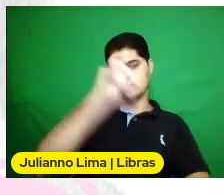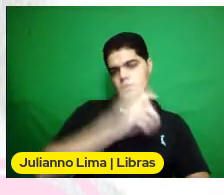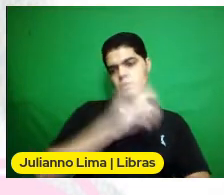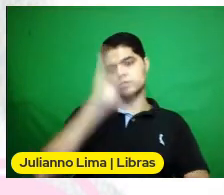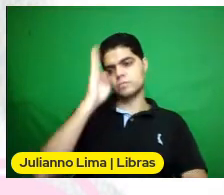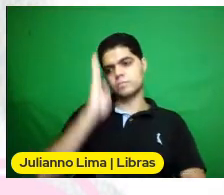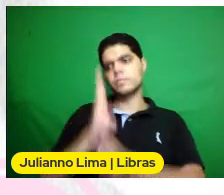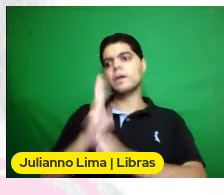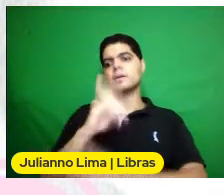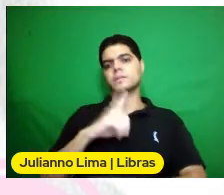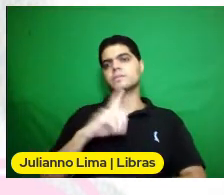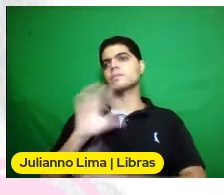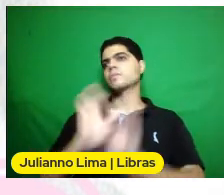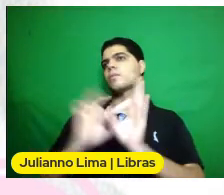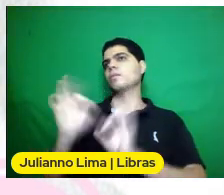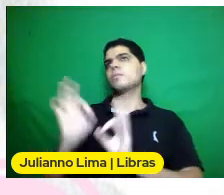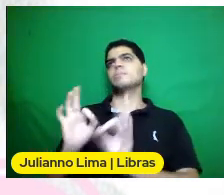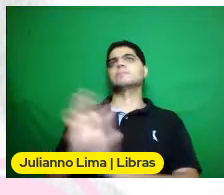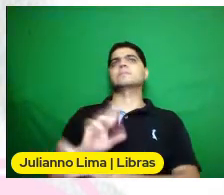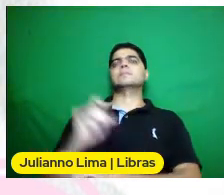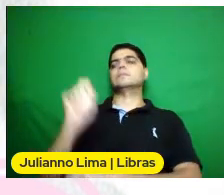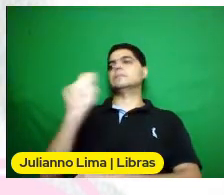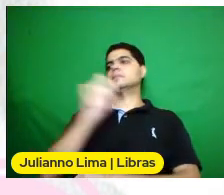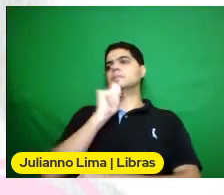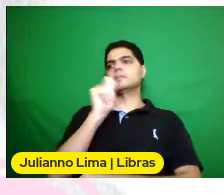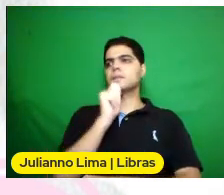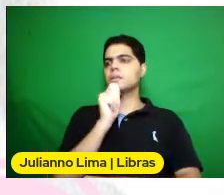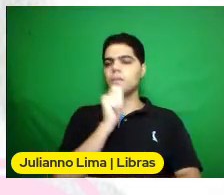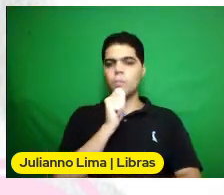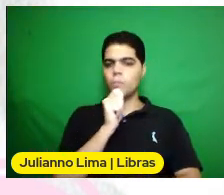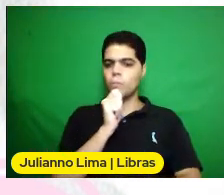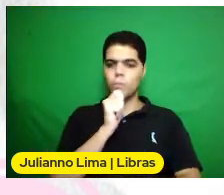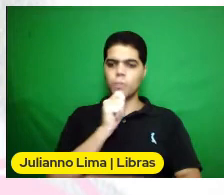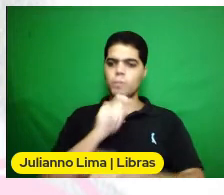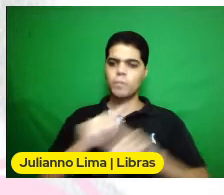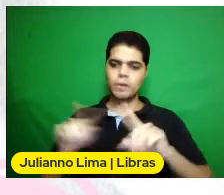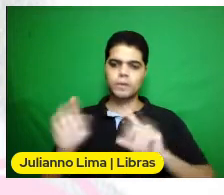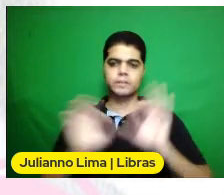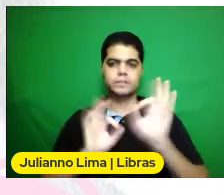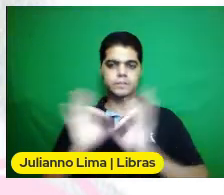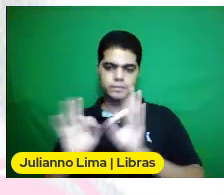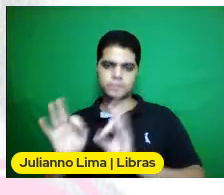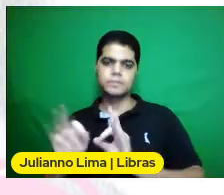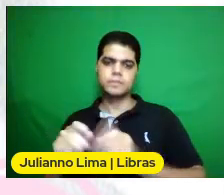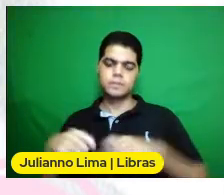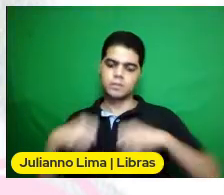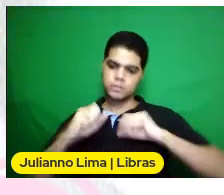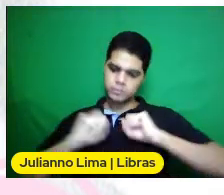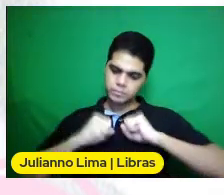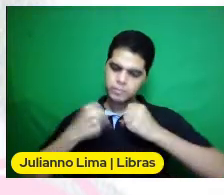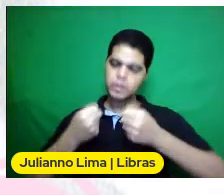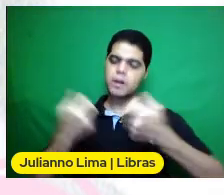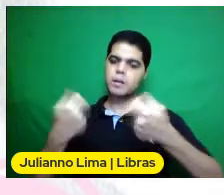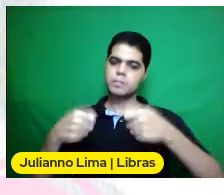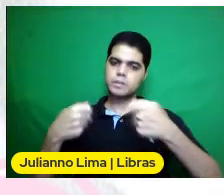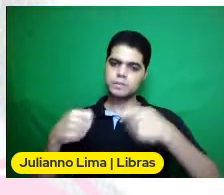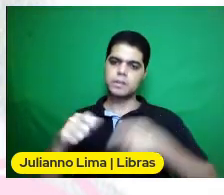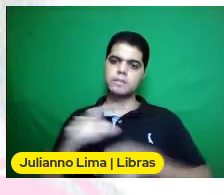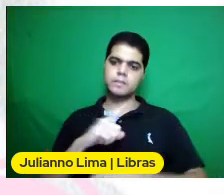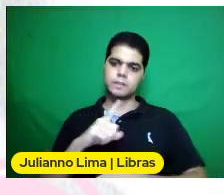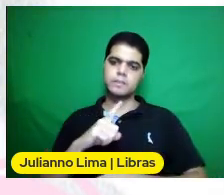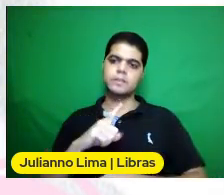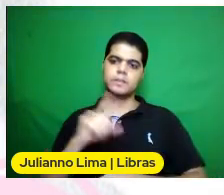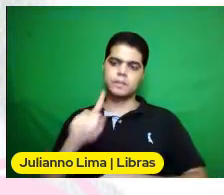não estava preparado para fazer 100%, sabe? Mas a gente precisa fazer. A gente precisa fazer, como o Antônio disse, tem dificuldade?